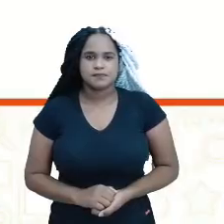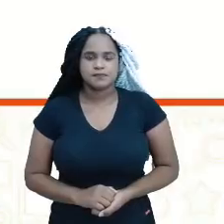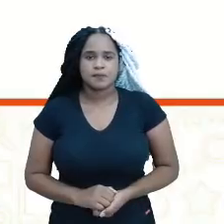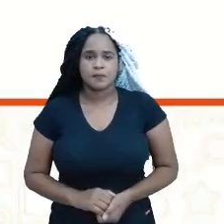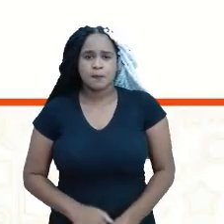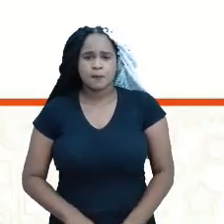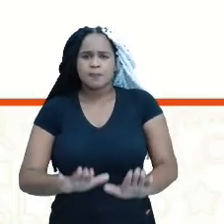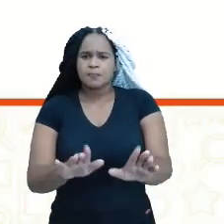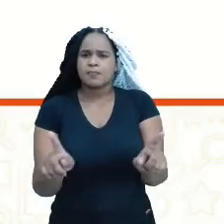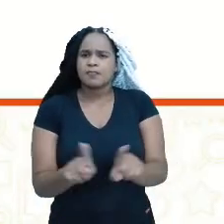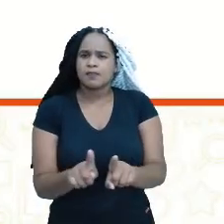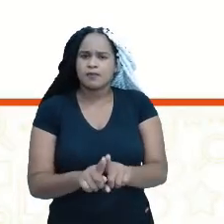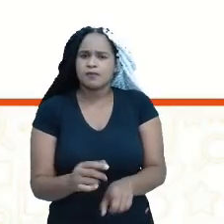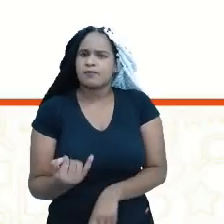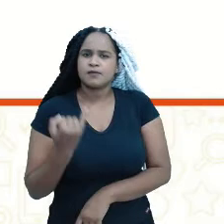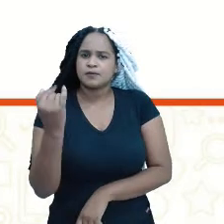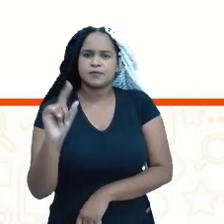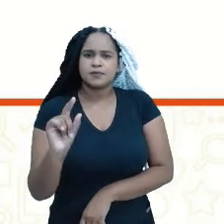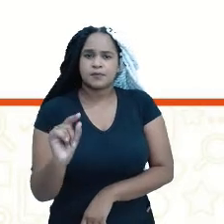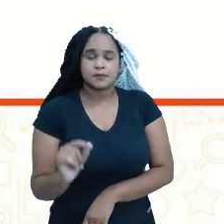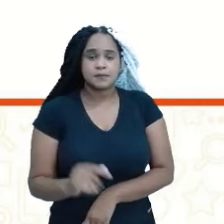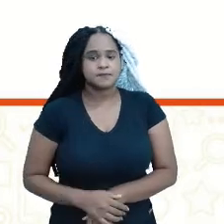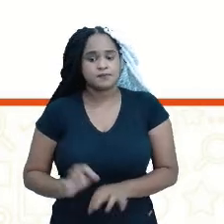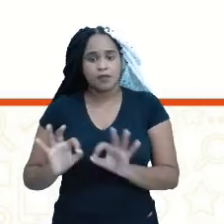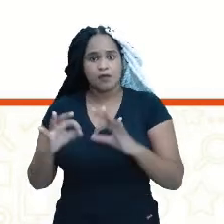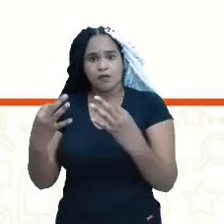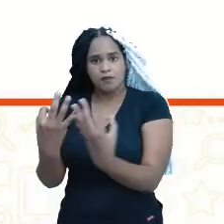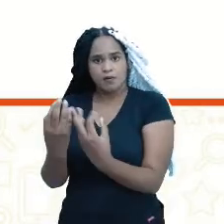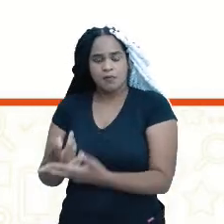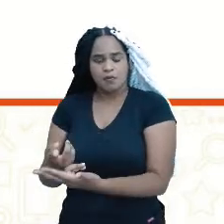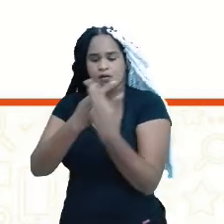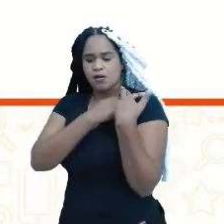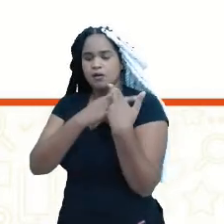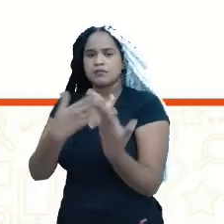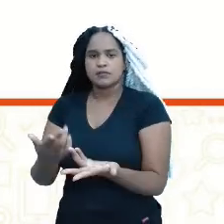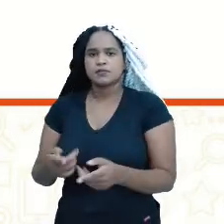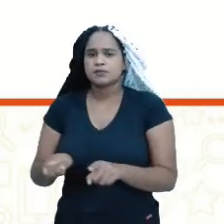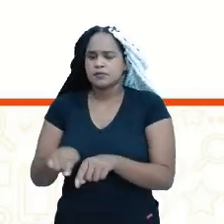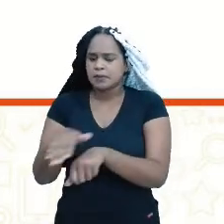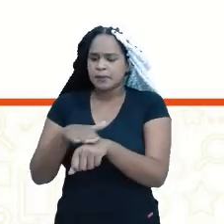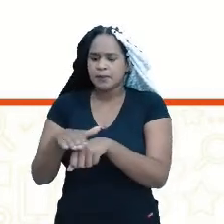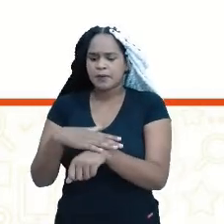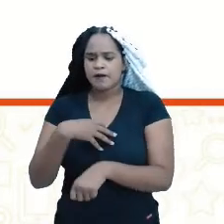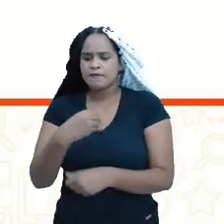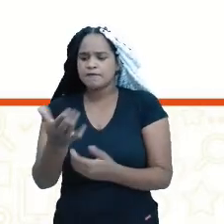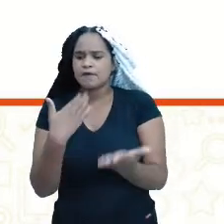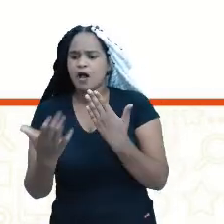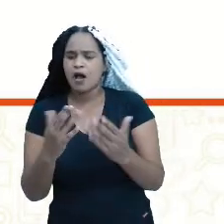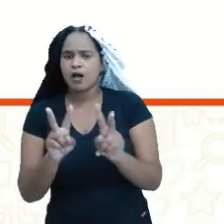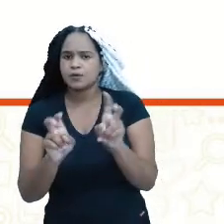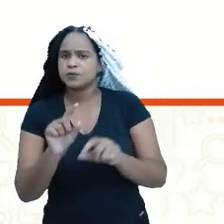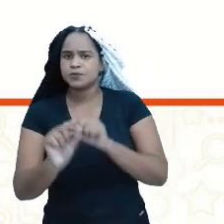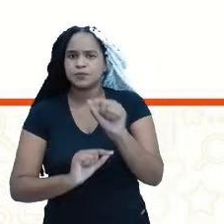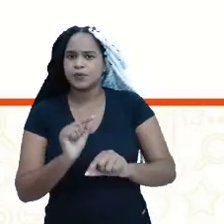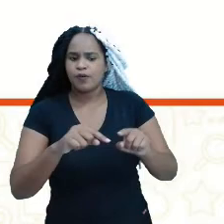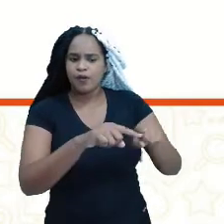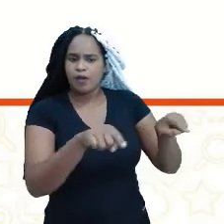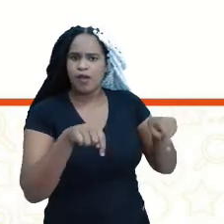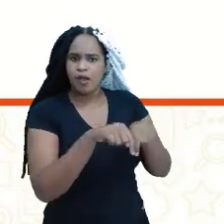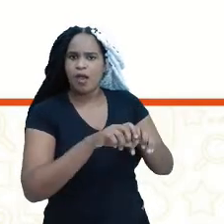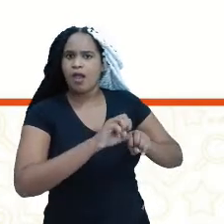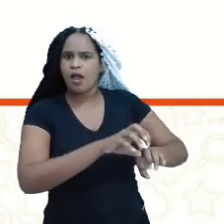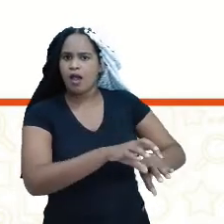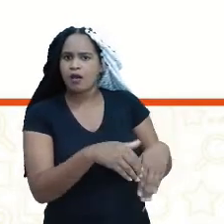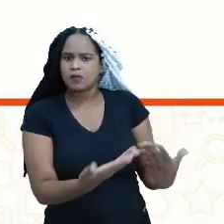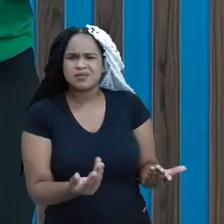Mas é importante também que os pais, que a família, converse com o seu filho sobre as aulas. Como podemos